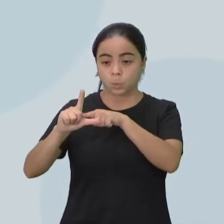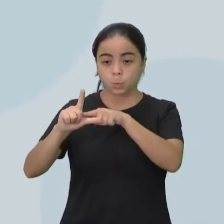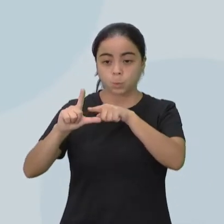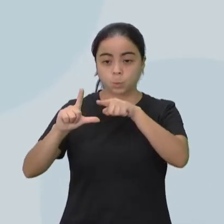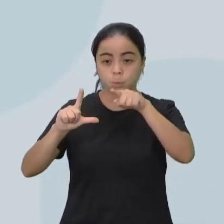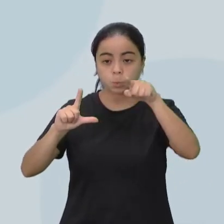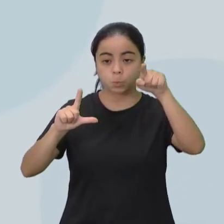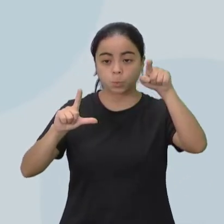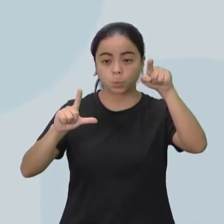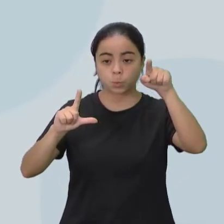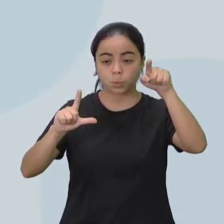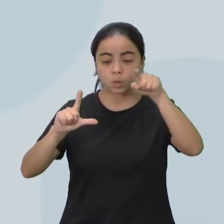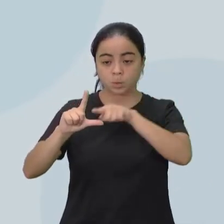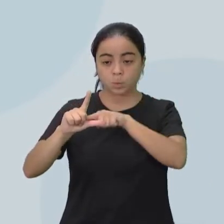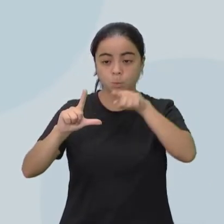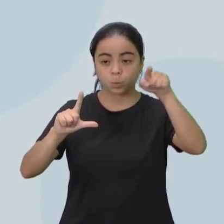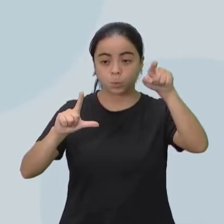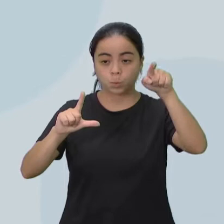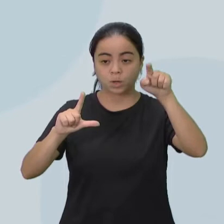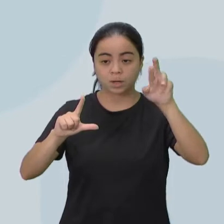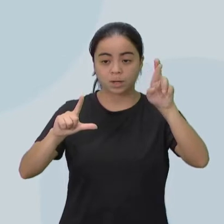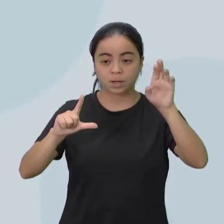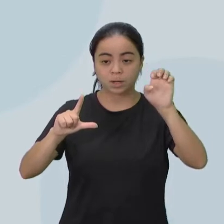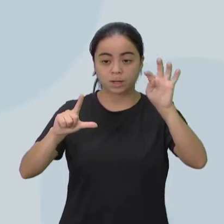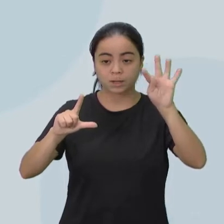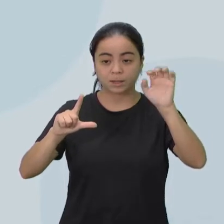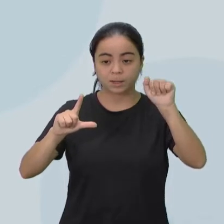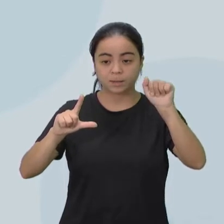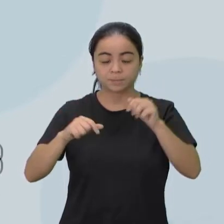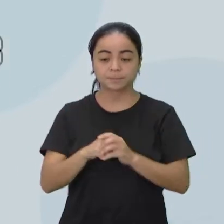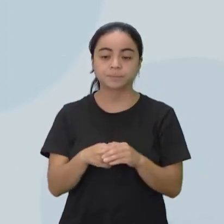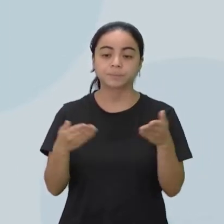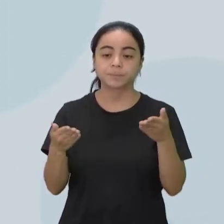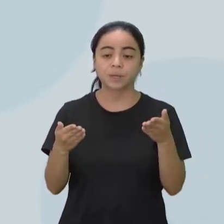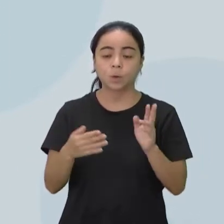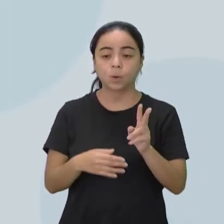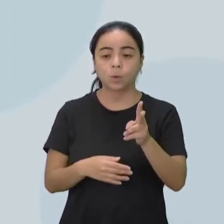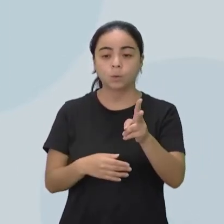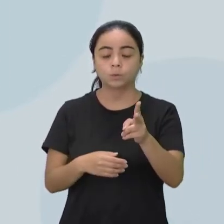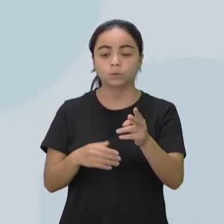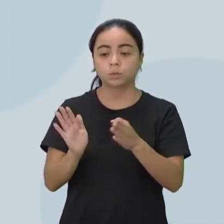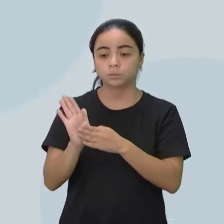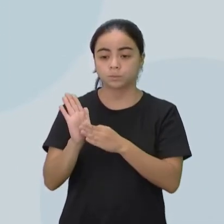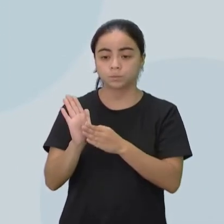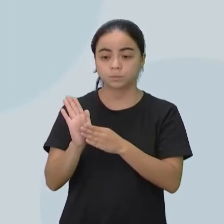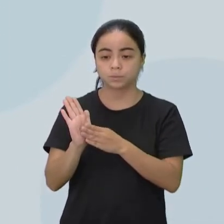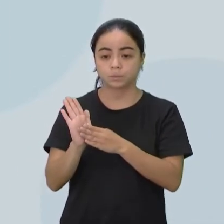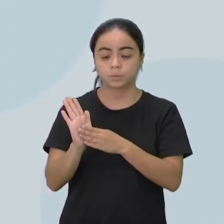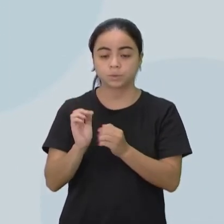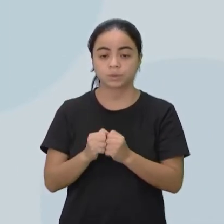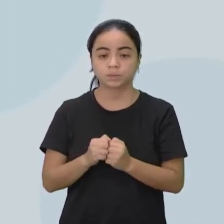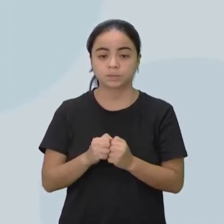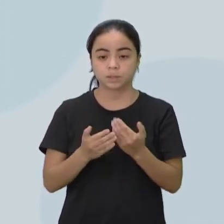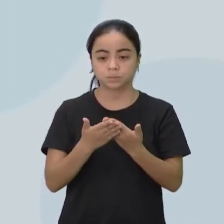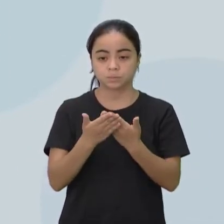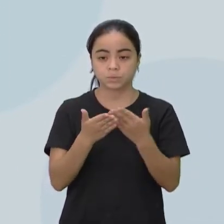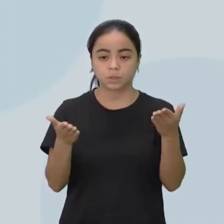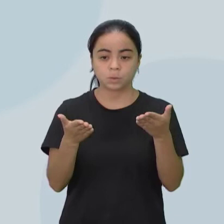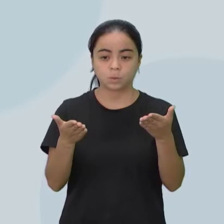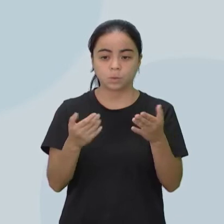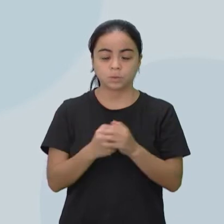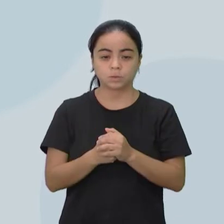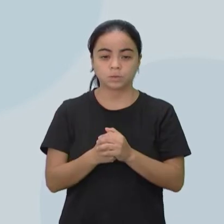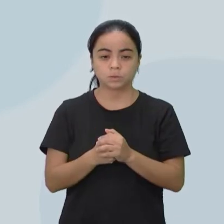bonitinho, bem alinhado, fica uma reta, tá? E agora a gente vai continuar a nossa proposta aí para a aula de hoje.